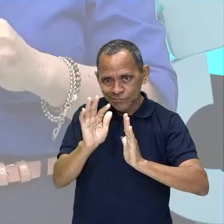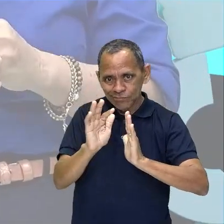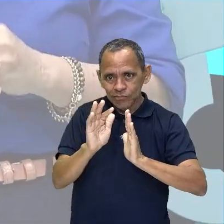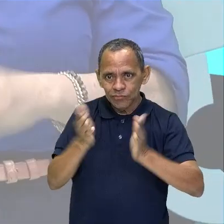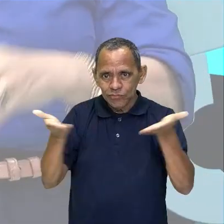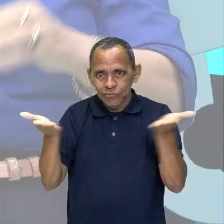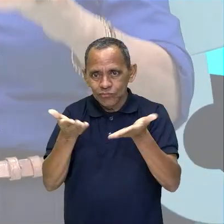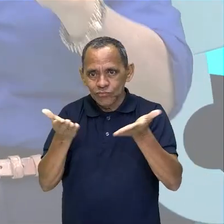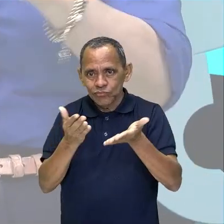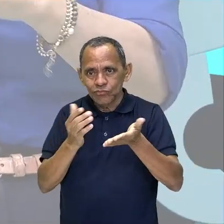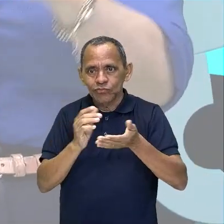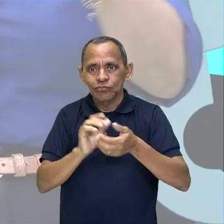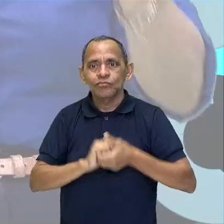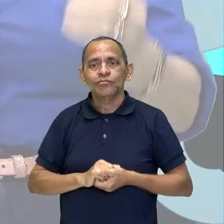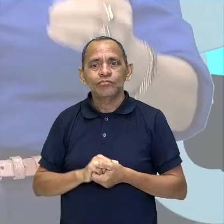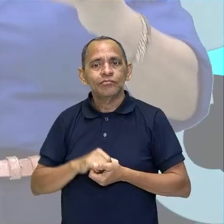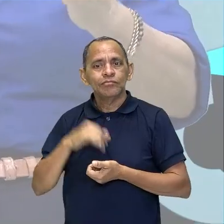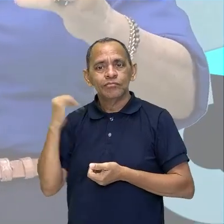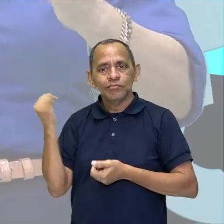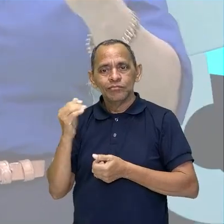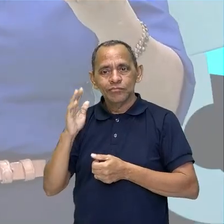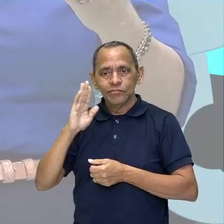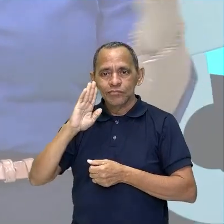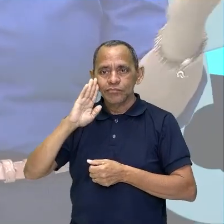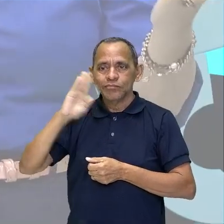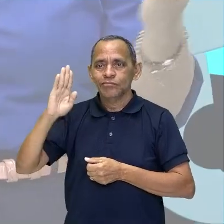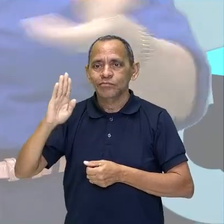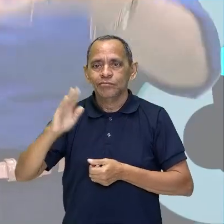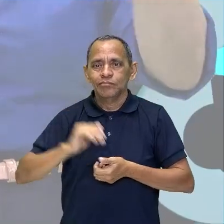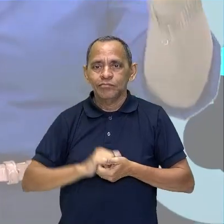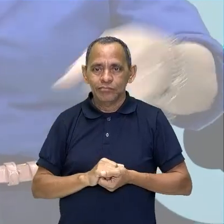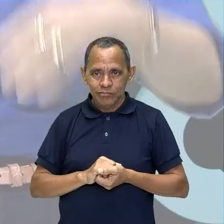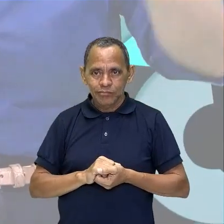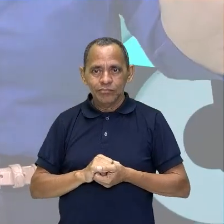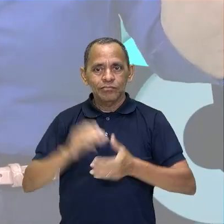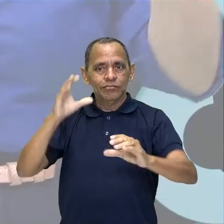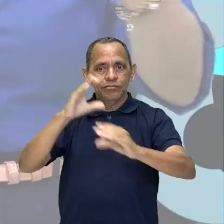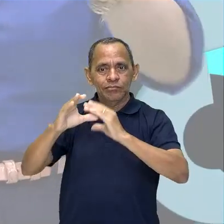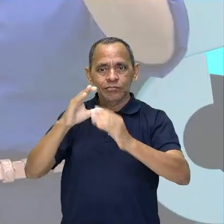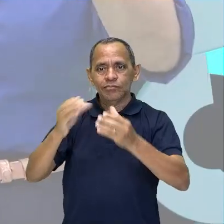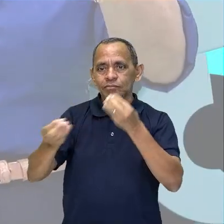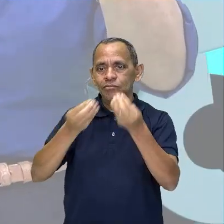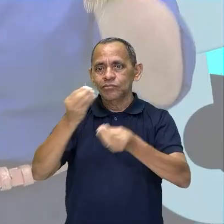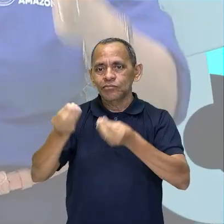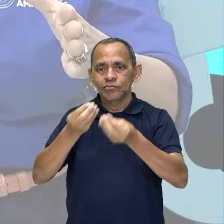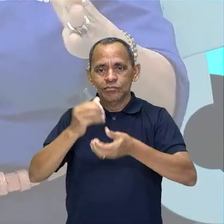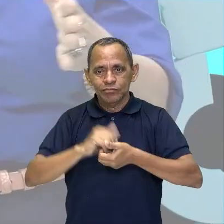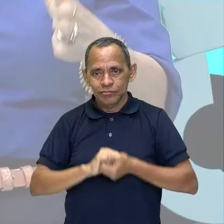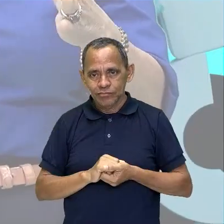reina. Então, que a comunicação é como? É rizomática e que a